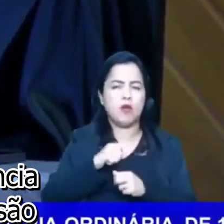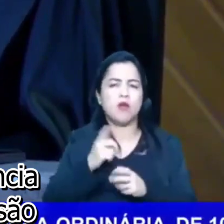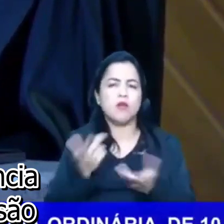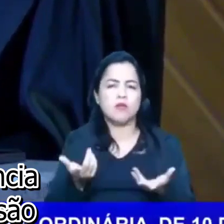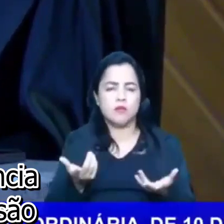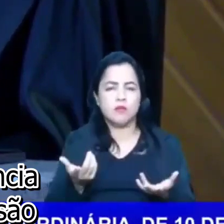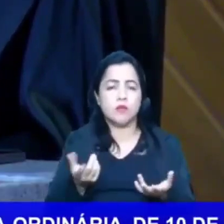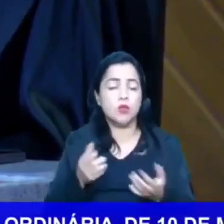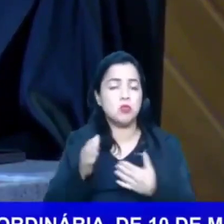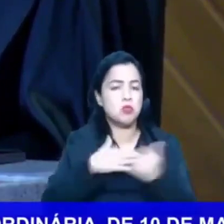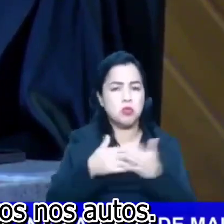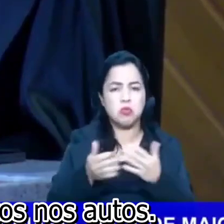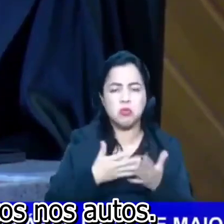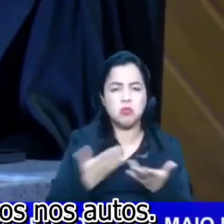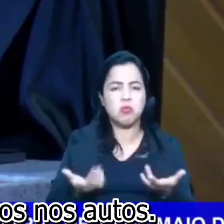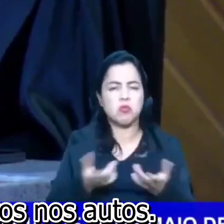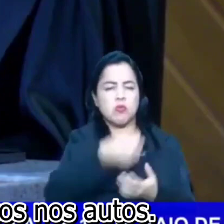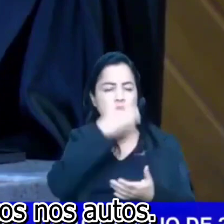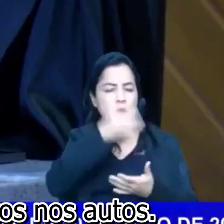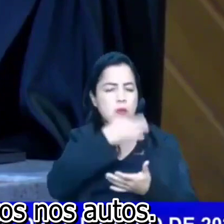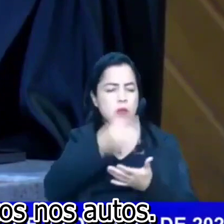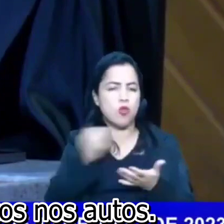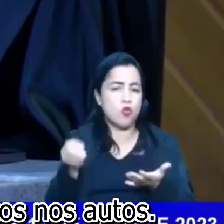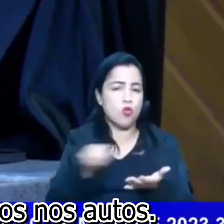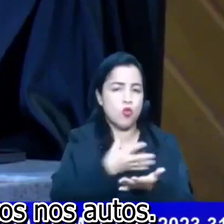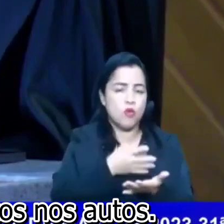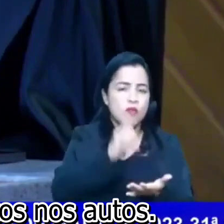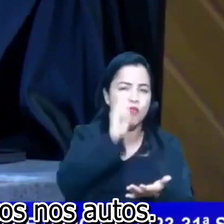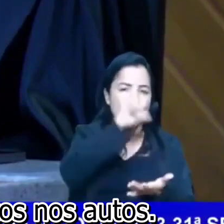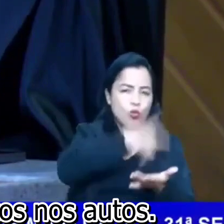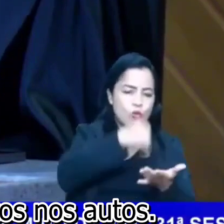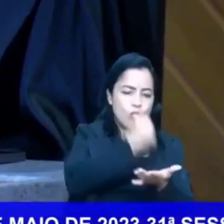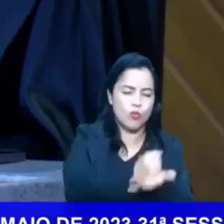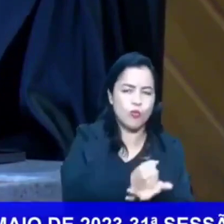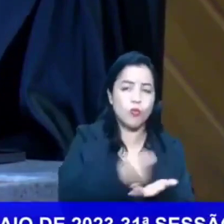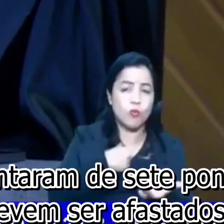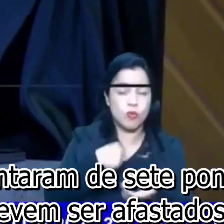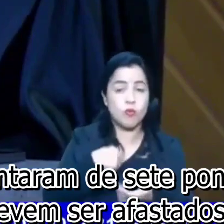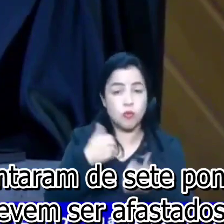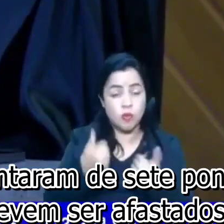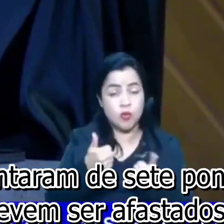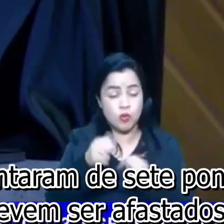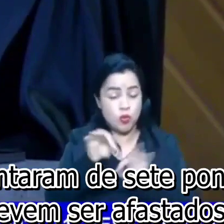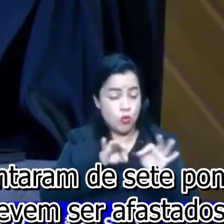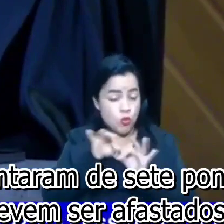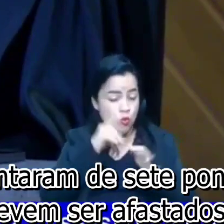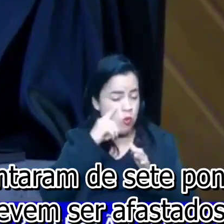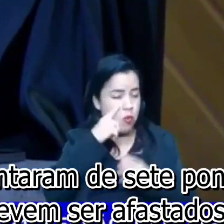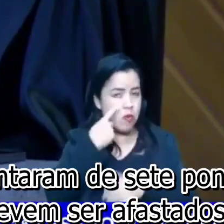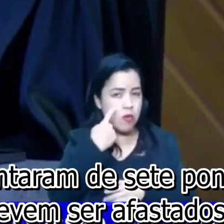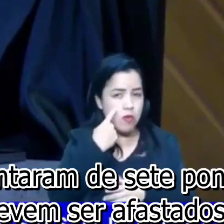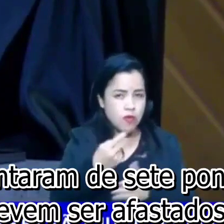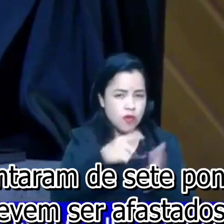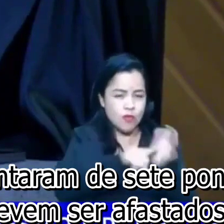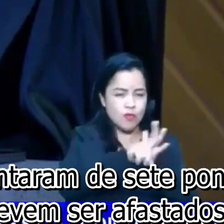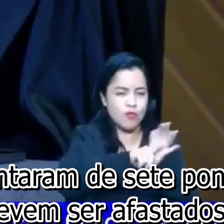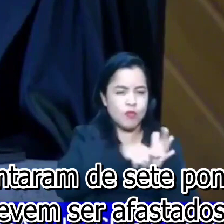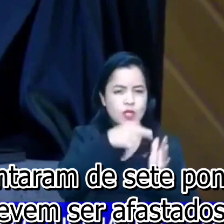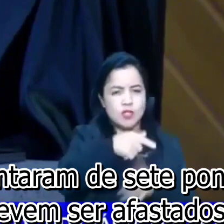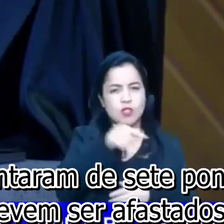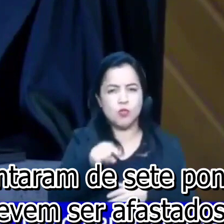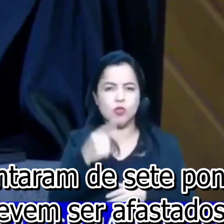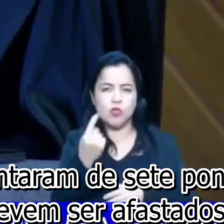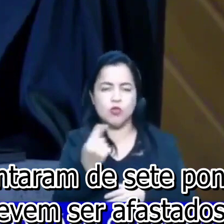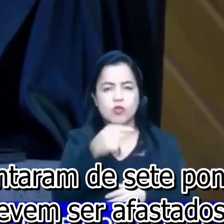preclusão qualquer pretensão de juntada de novos documentos nos autos. Pois bem, compulsão dos autos, verifico que as falhas apontadas de 7.1